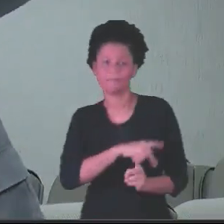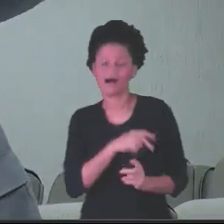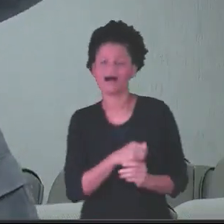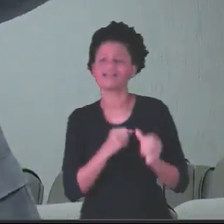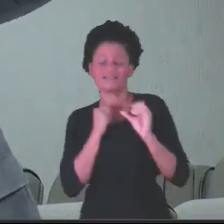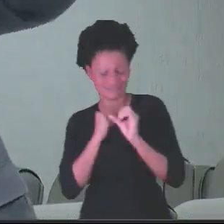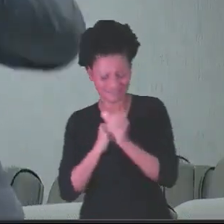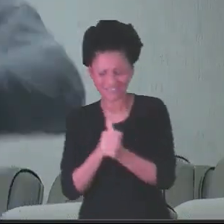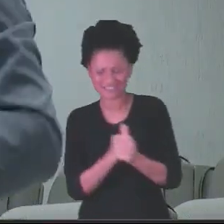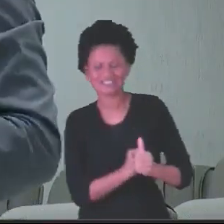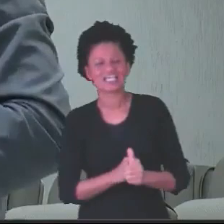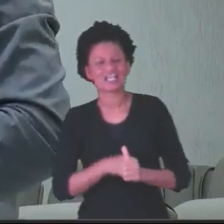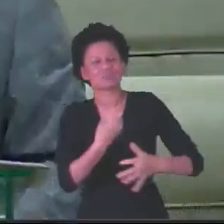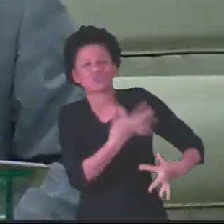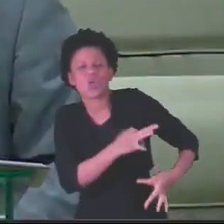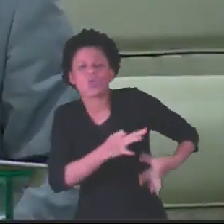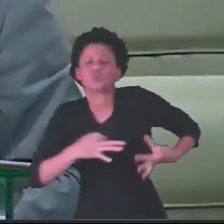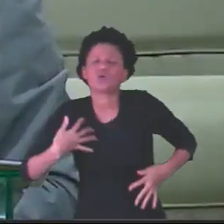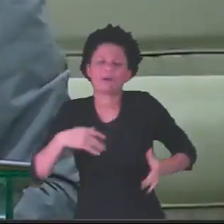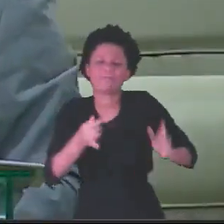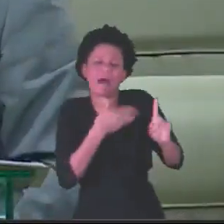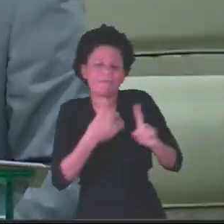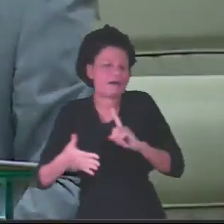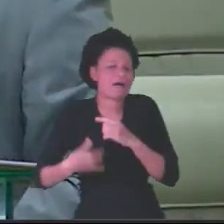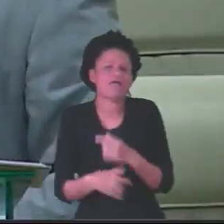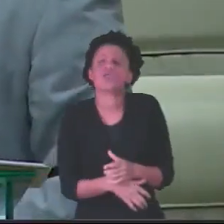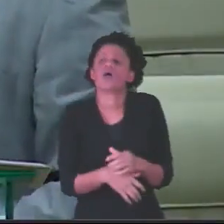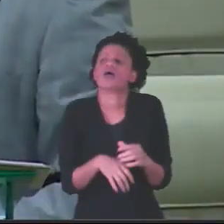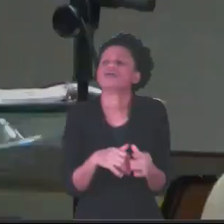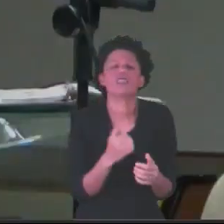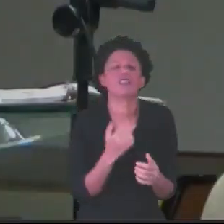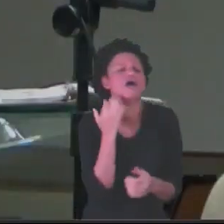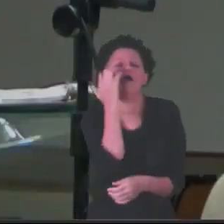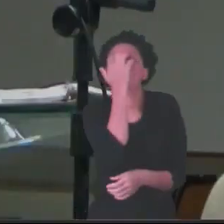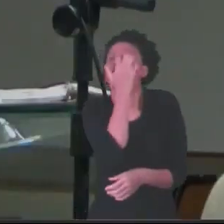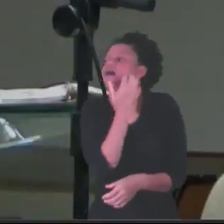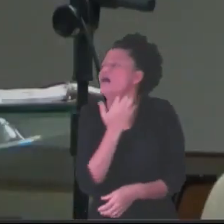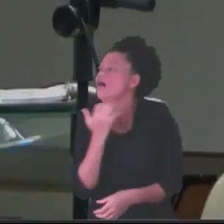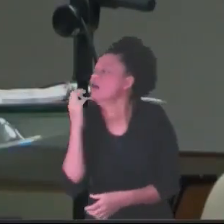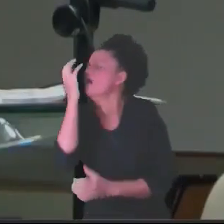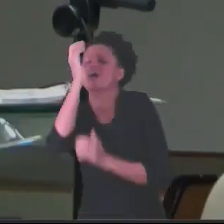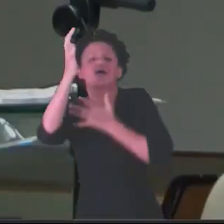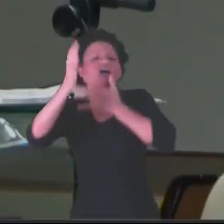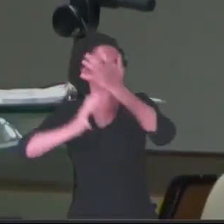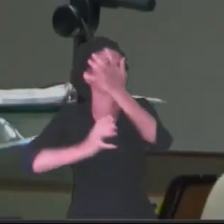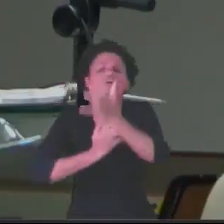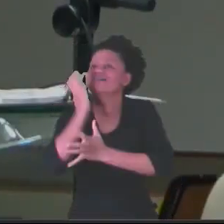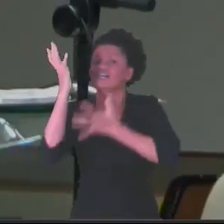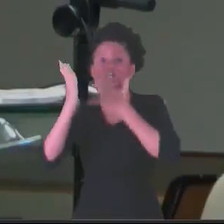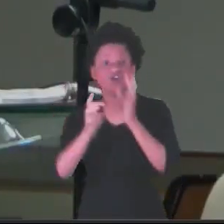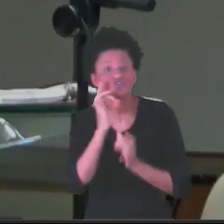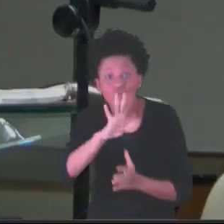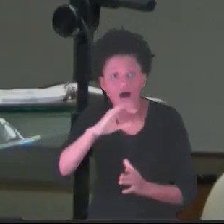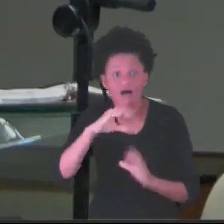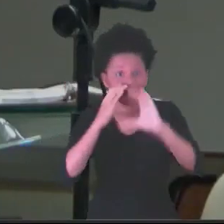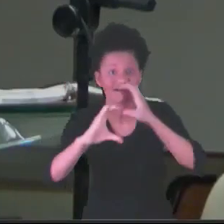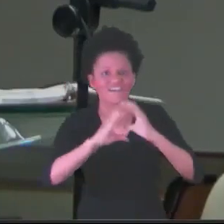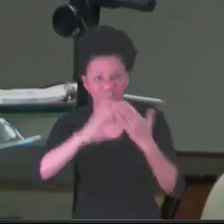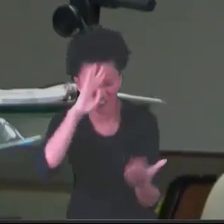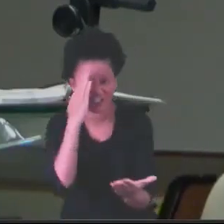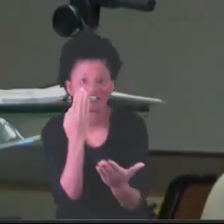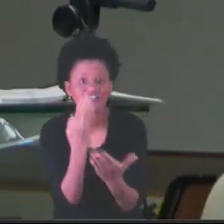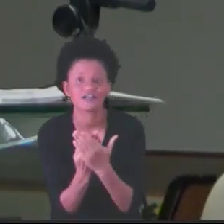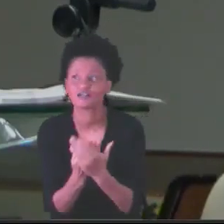louvores a deus glórias a jesus só podem cantar louvor quem tem a certeza que